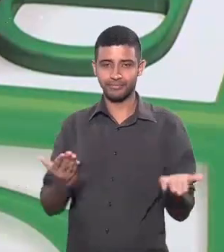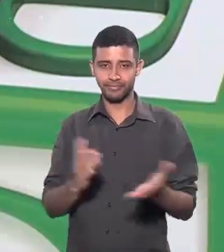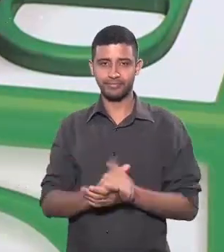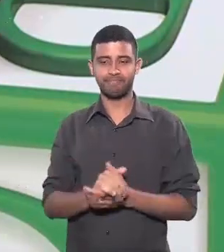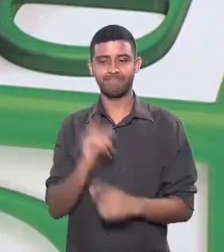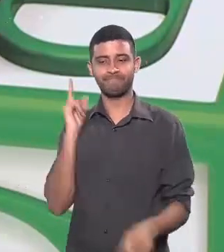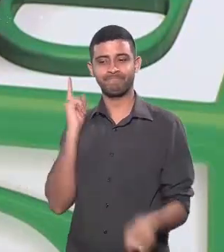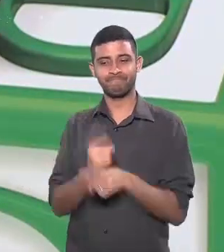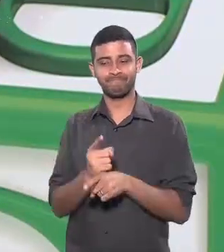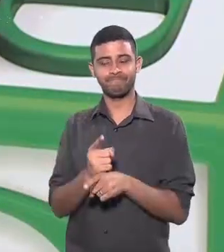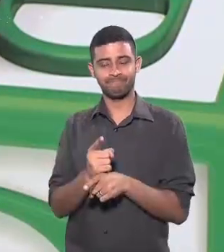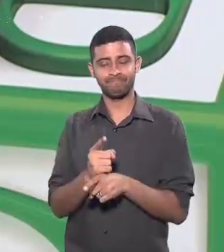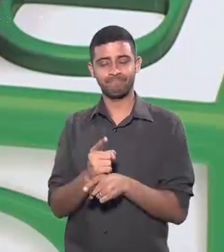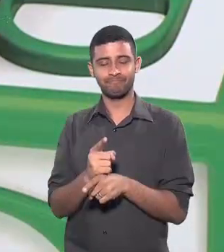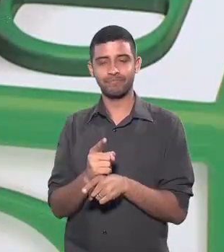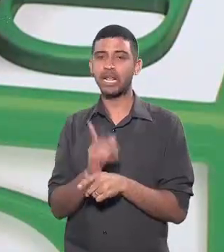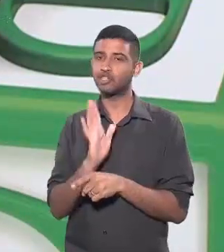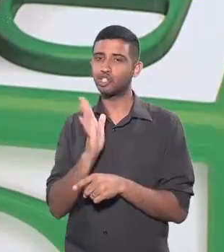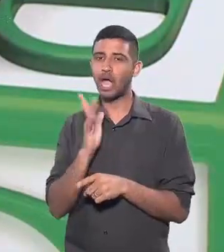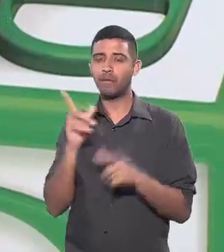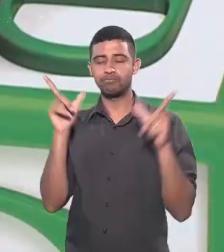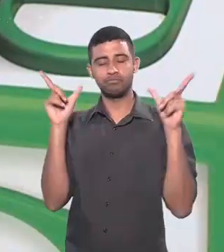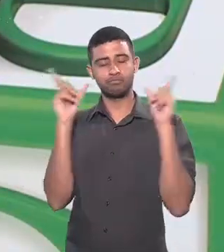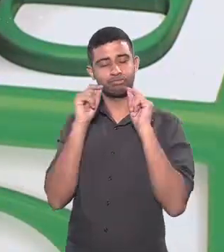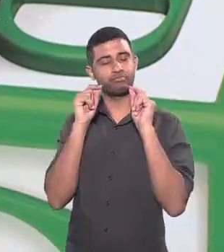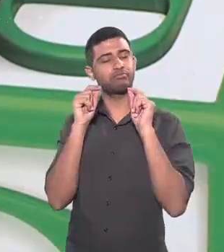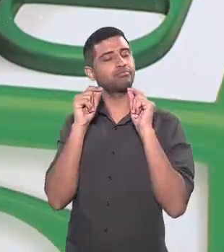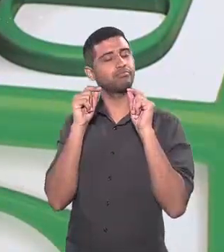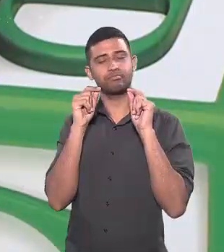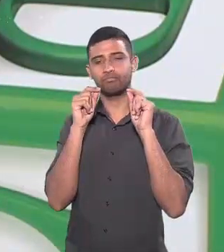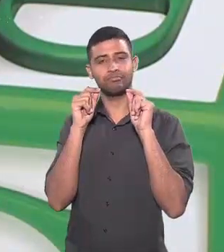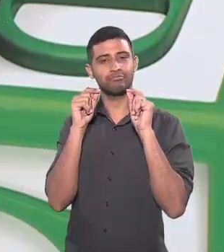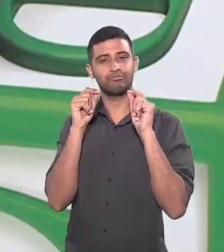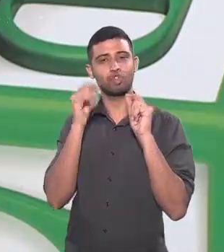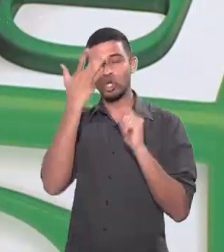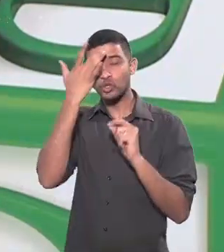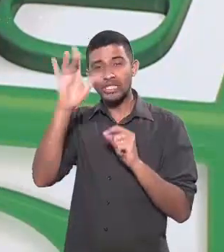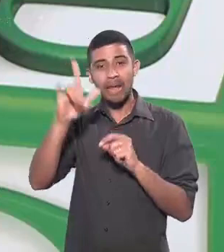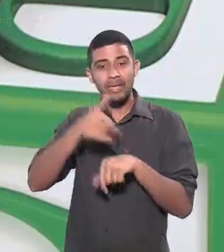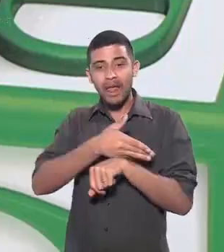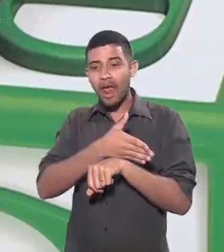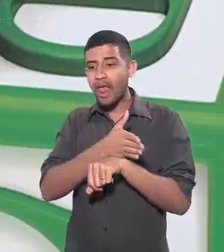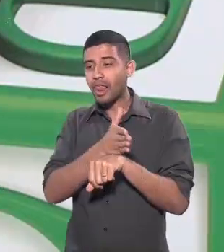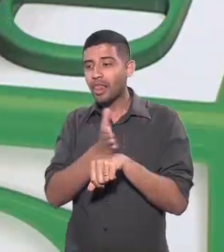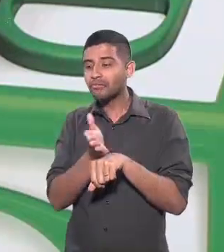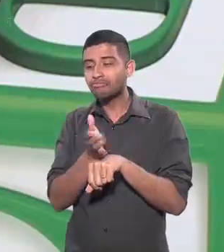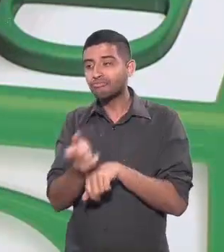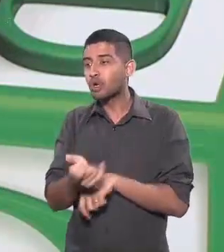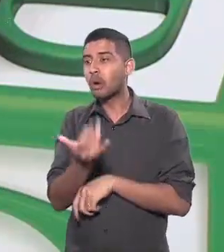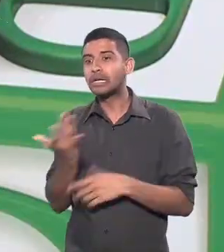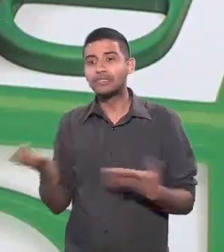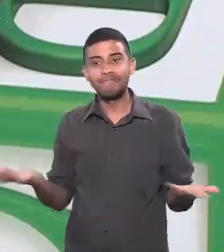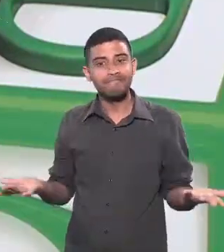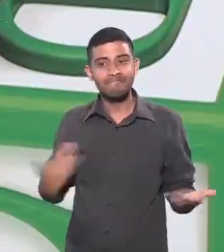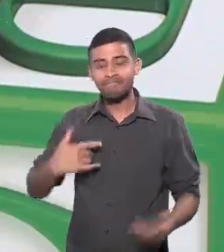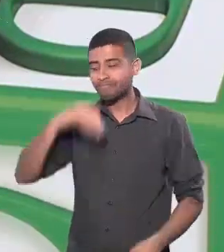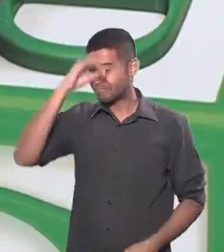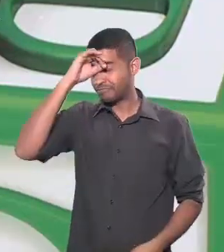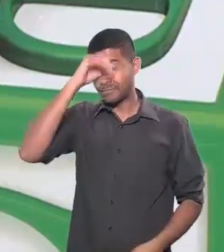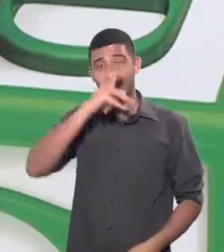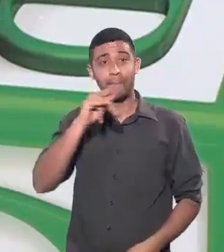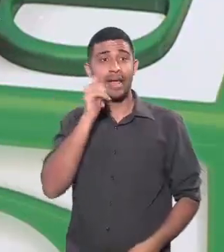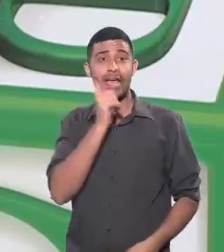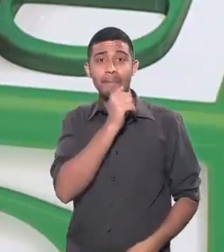né, que foi encontrado desacordado já e não sabia quanto tempo tinha ficado submerso e os pais